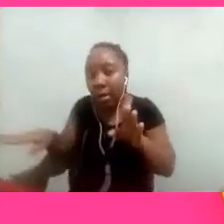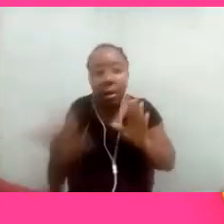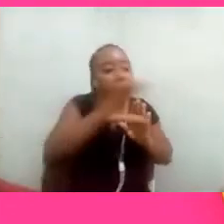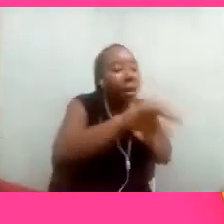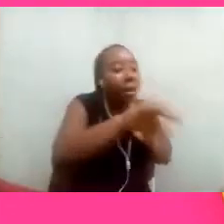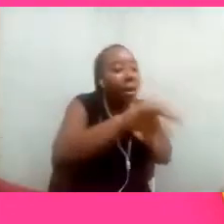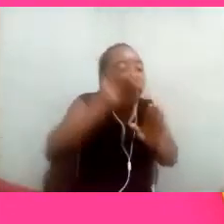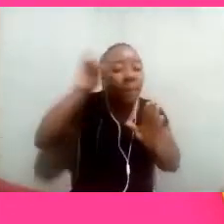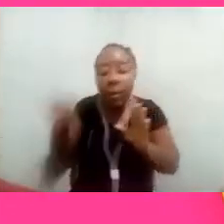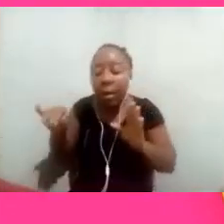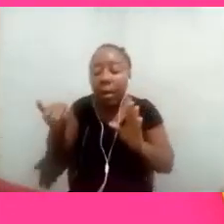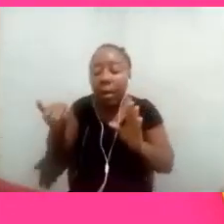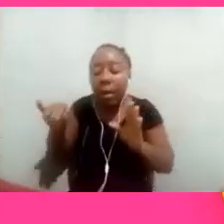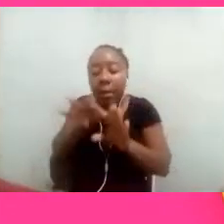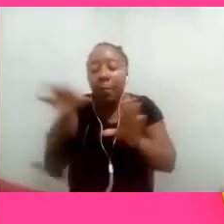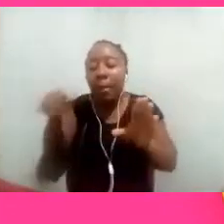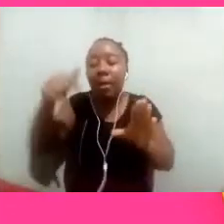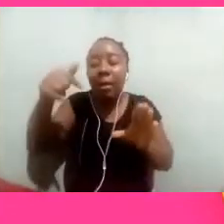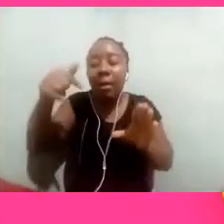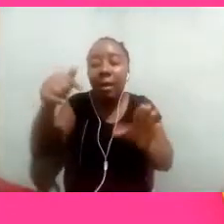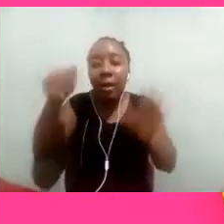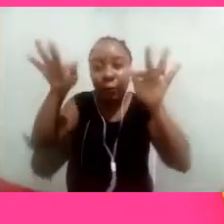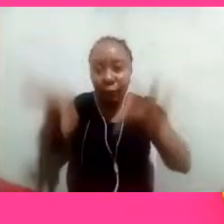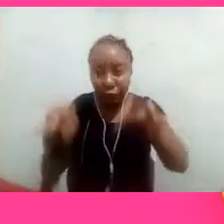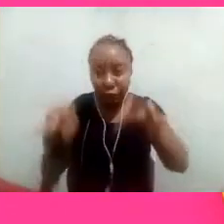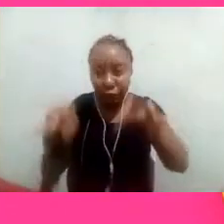7, que foi a última que eu acabei de fazer,